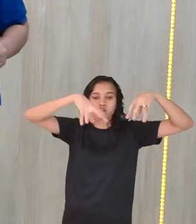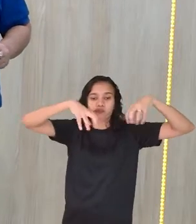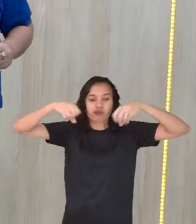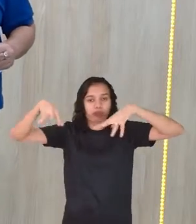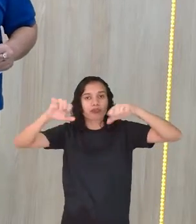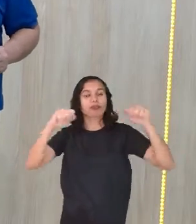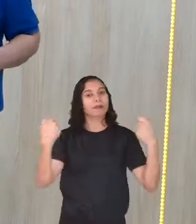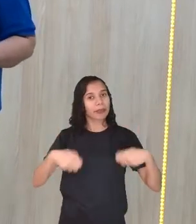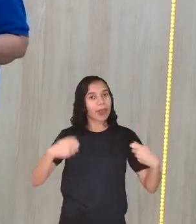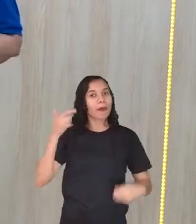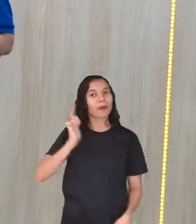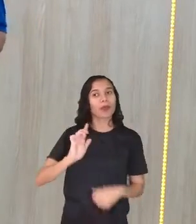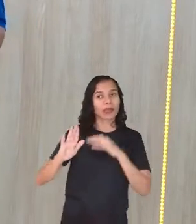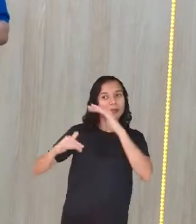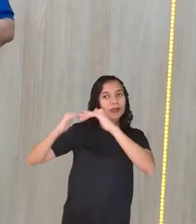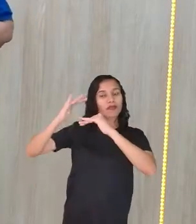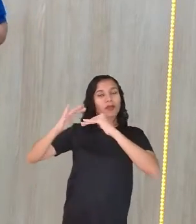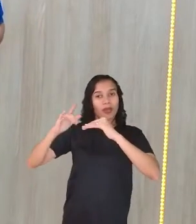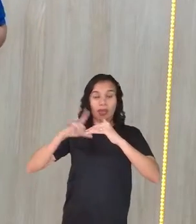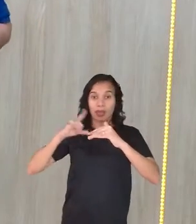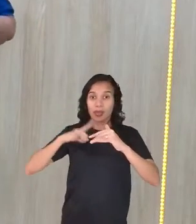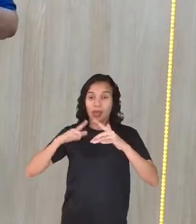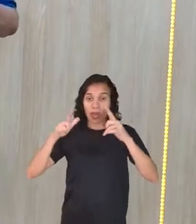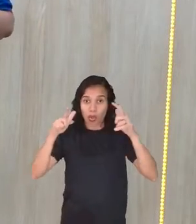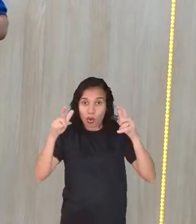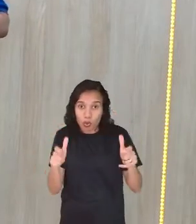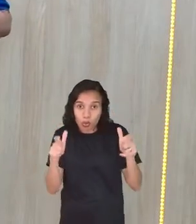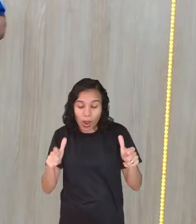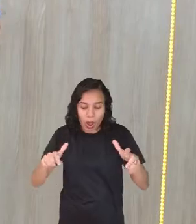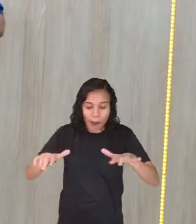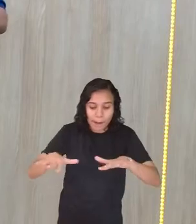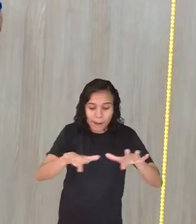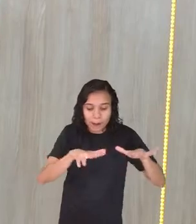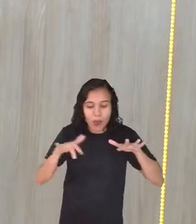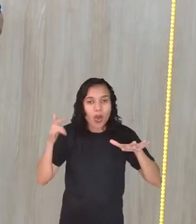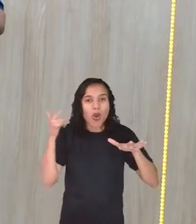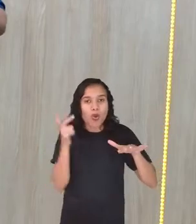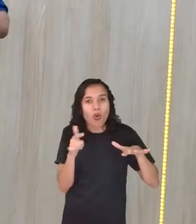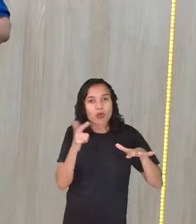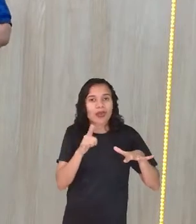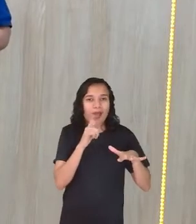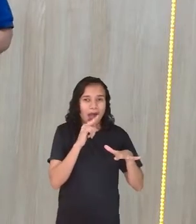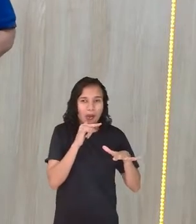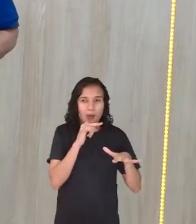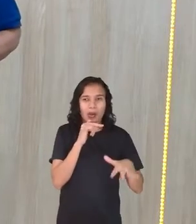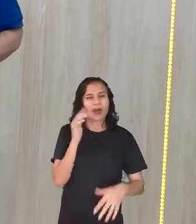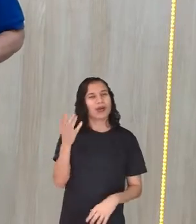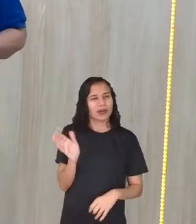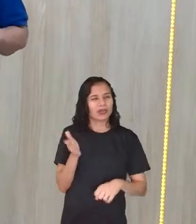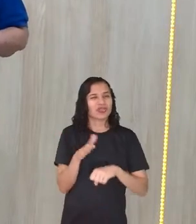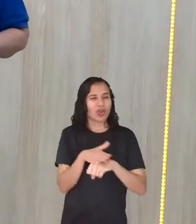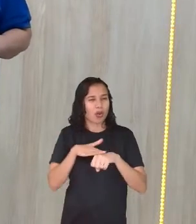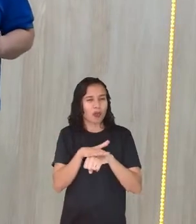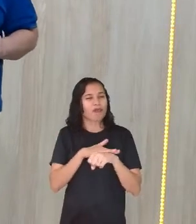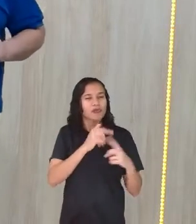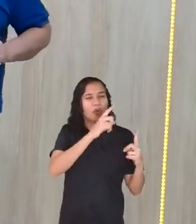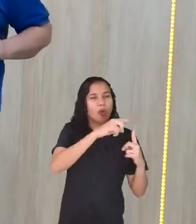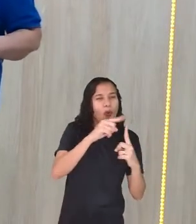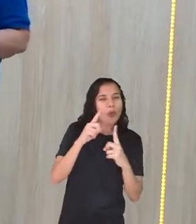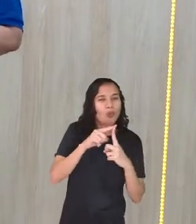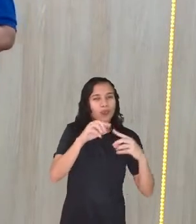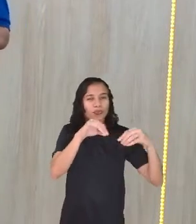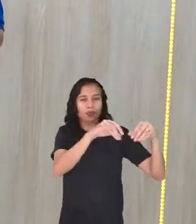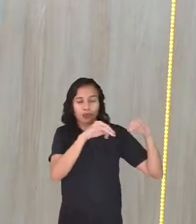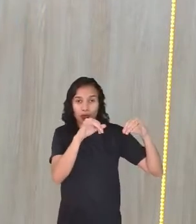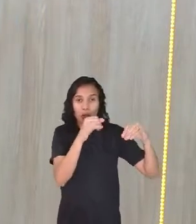se desenvolver. E o solo precisa ser um solo, não é, que consiga encharcar. Nós já conversamos a respeito dos tipos de solo,